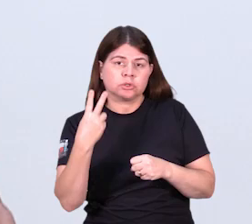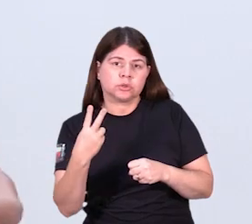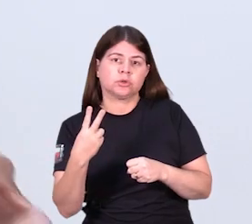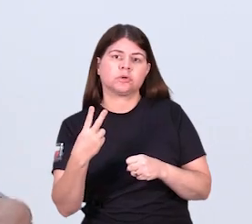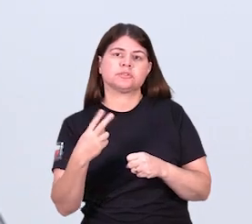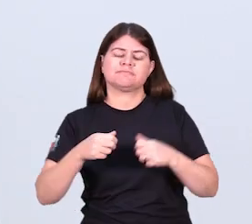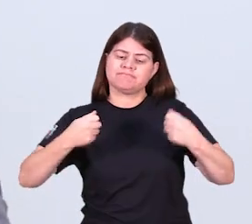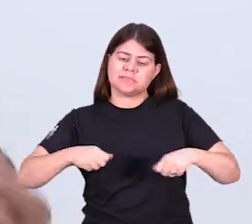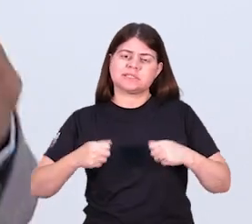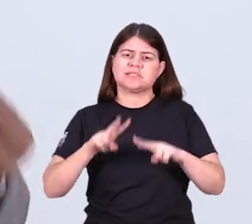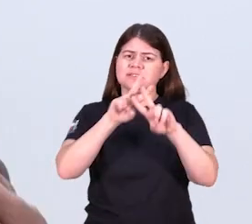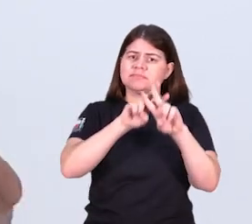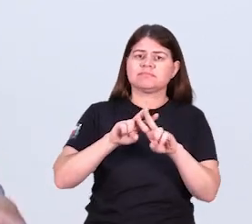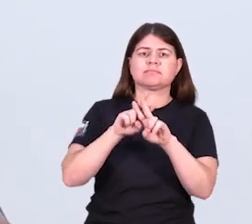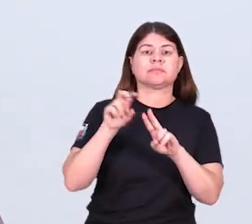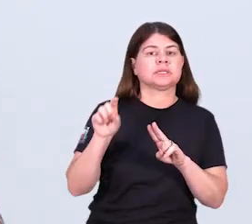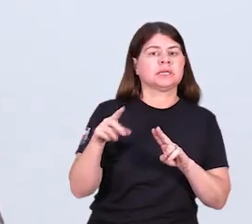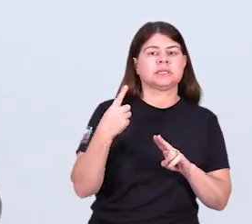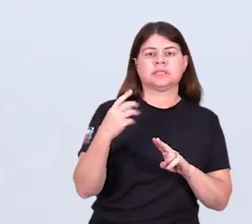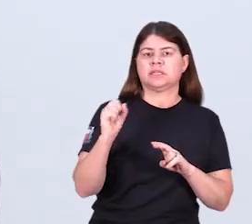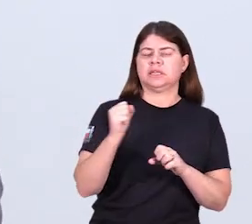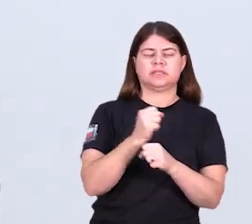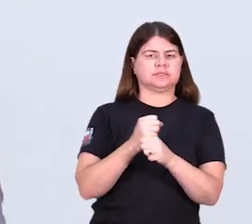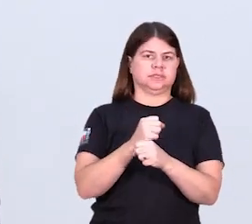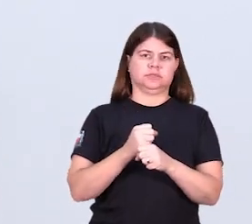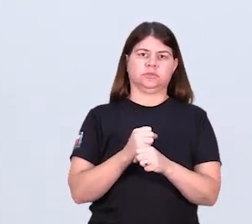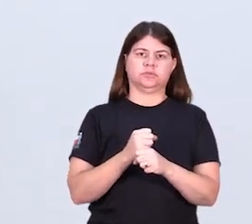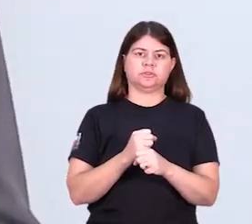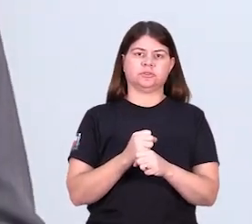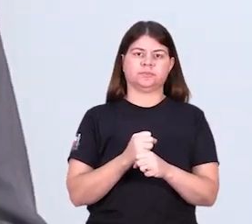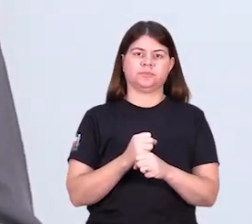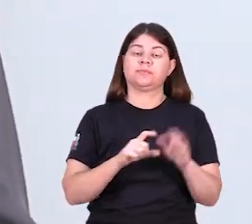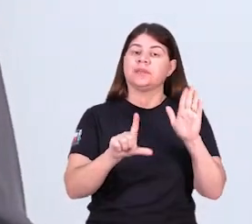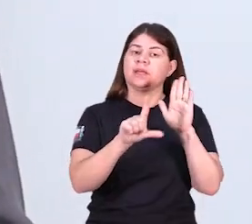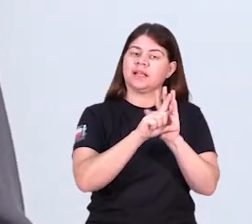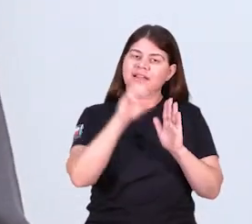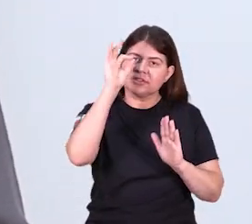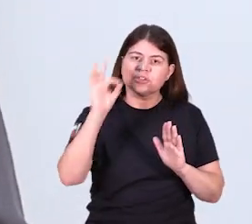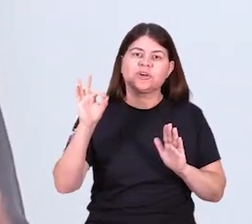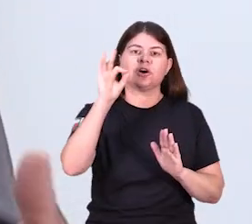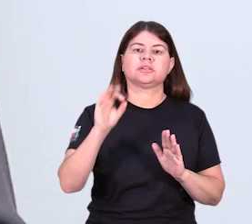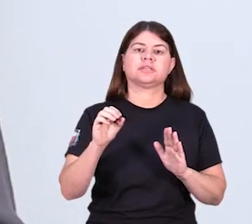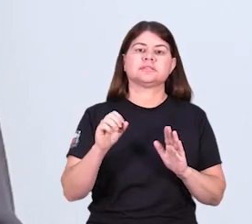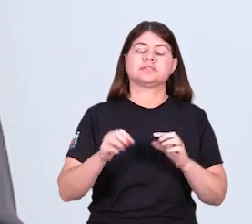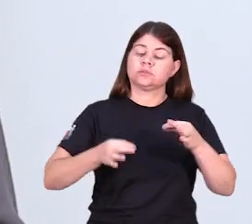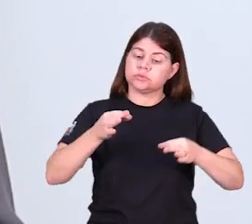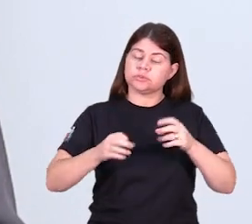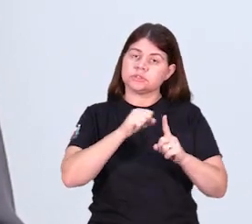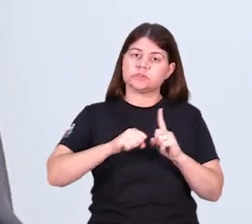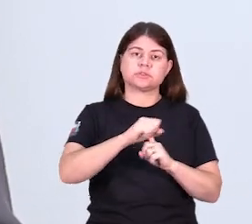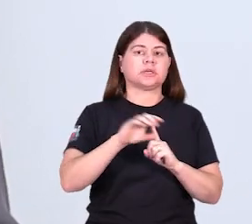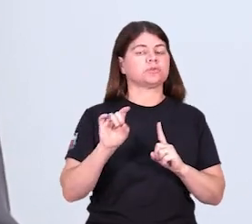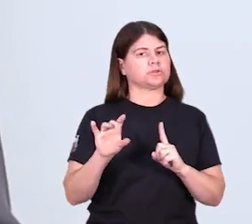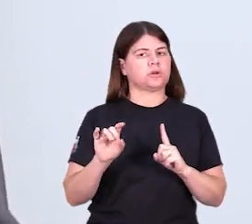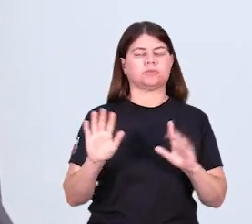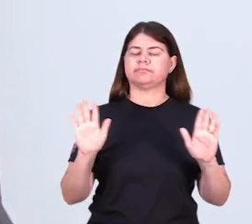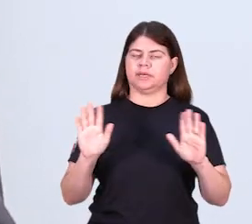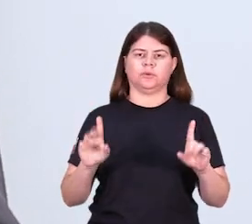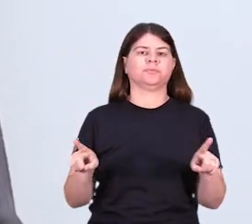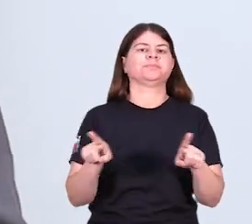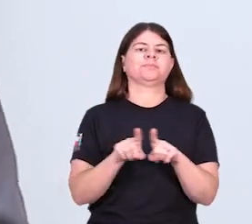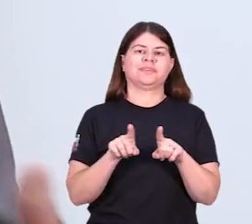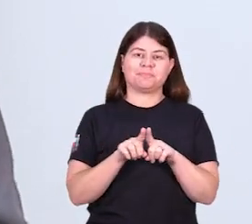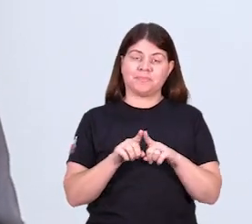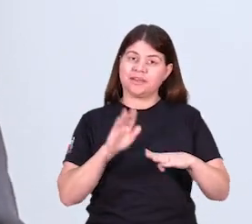prevê uma revisão após 10 anos de sua publicação. A lei de cotas vem fazendo não apenas justiça social,